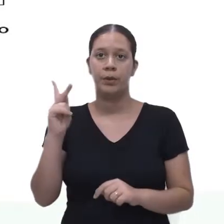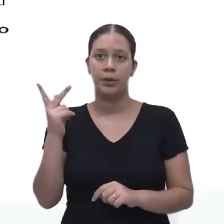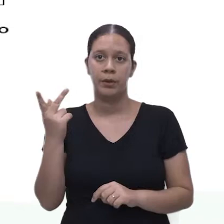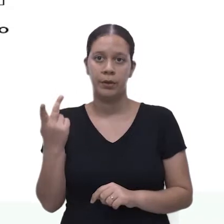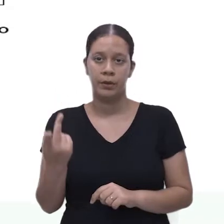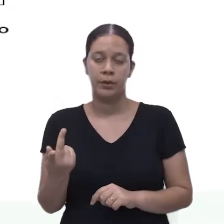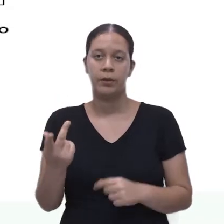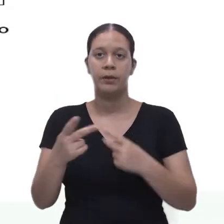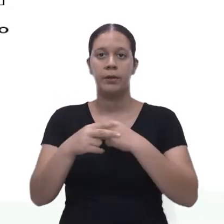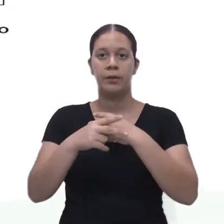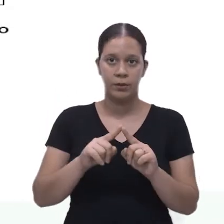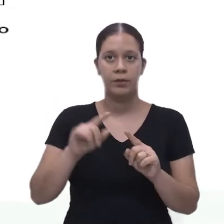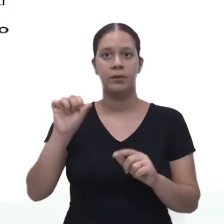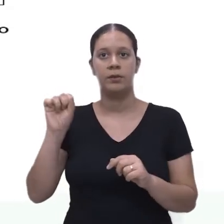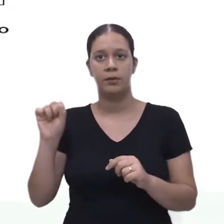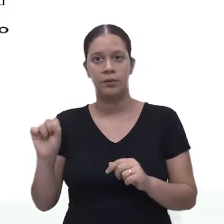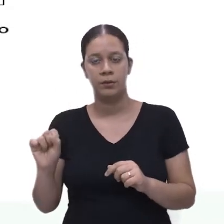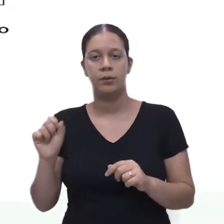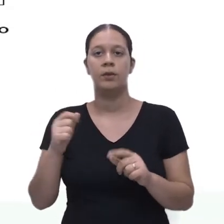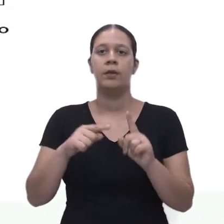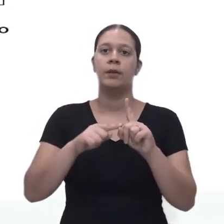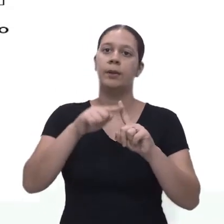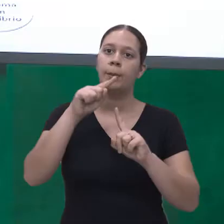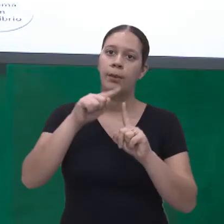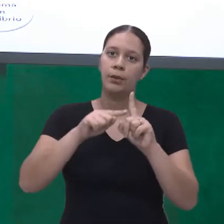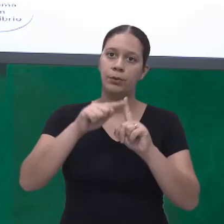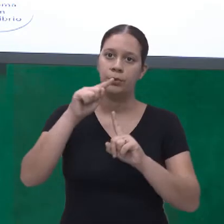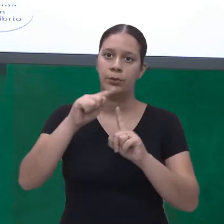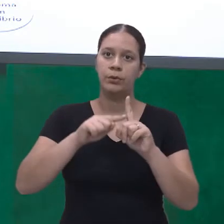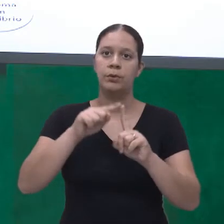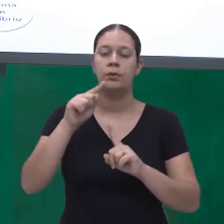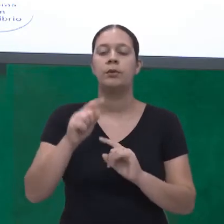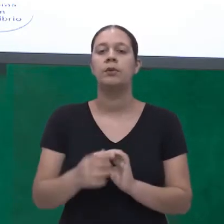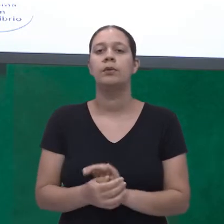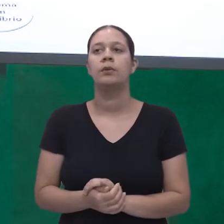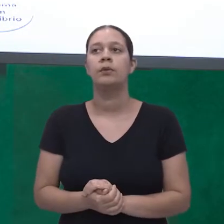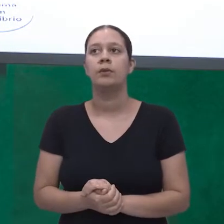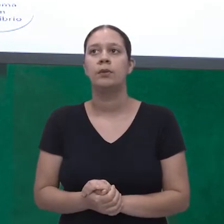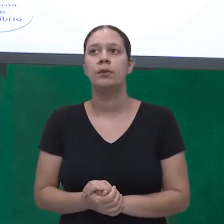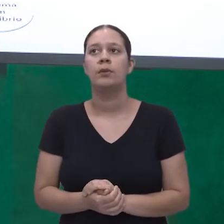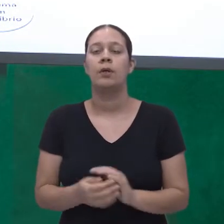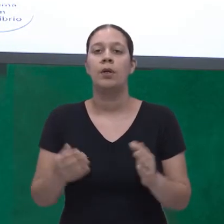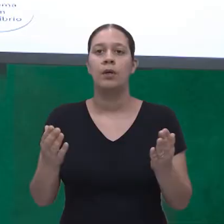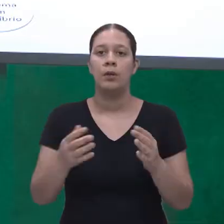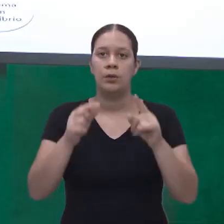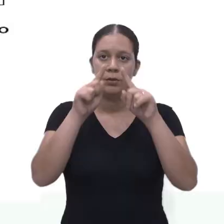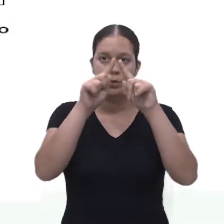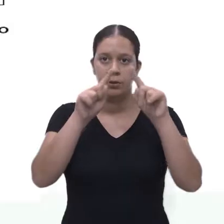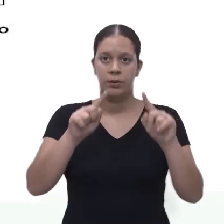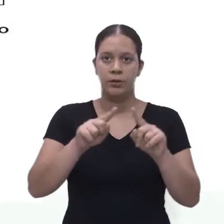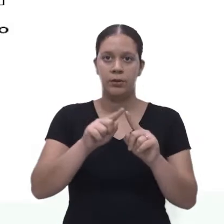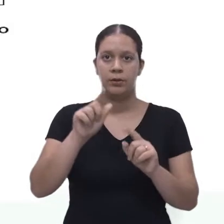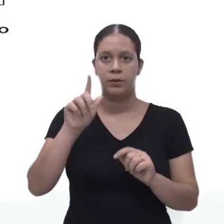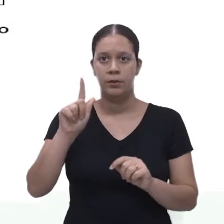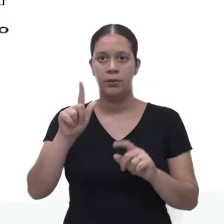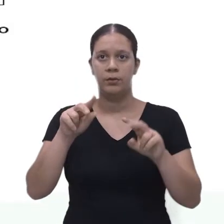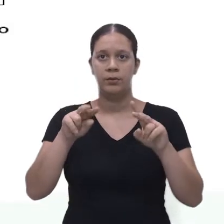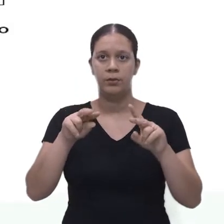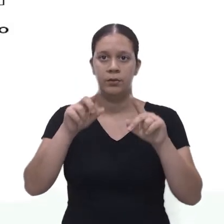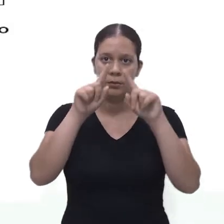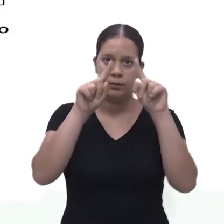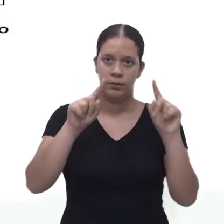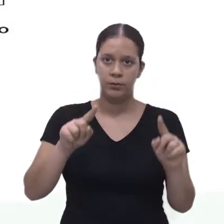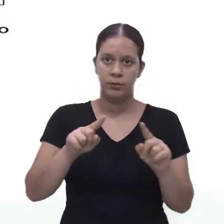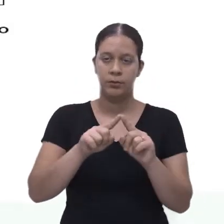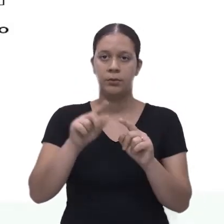e o produto entre o ΔS e a temperatura. Então, nós temos aqui a definição. ΔG é igual